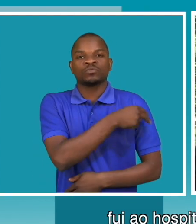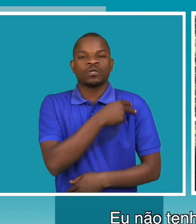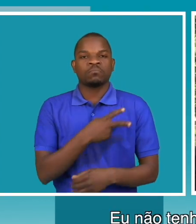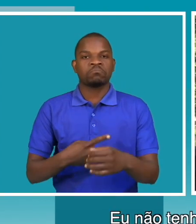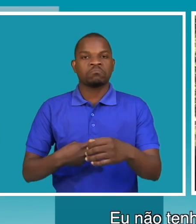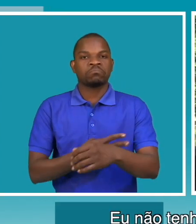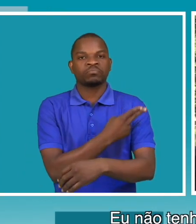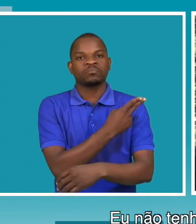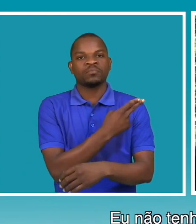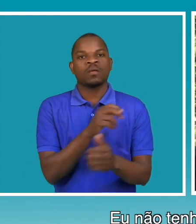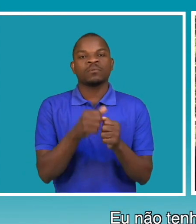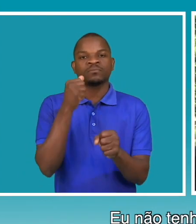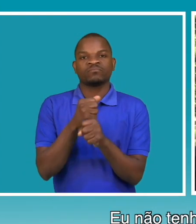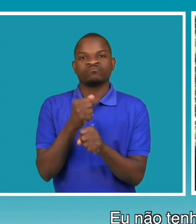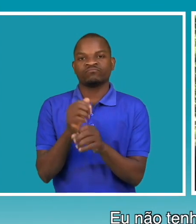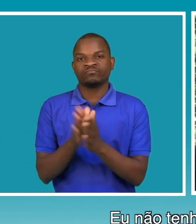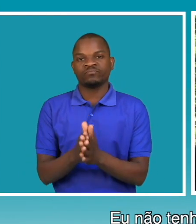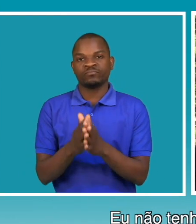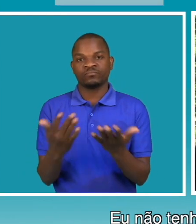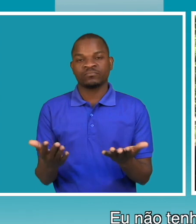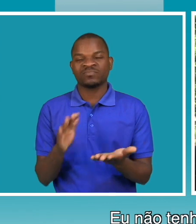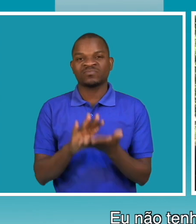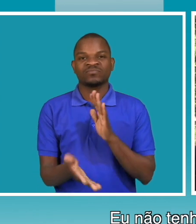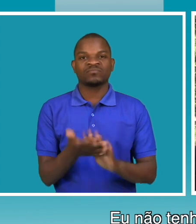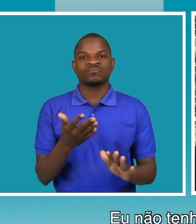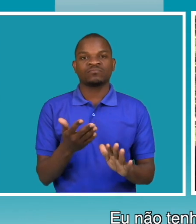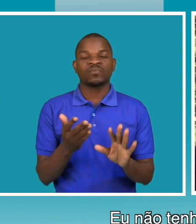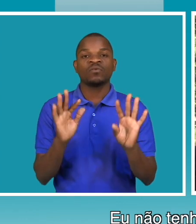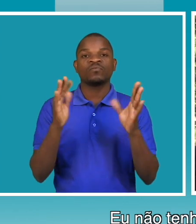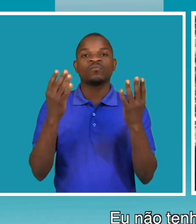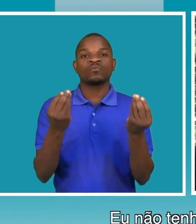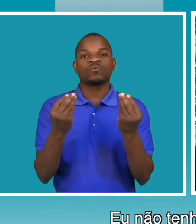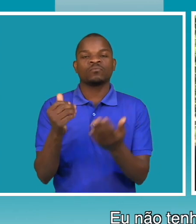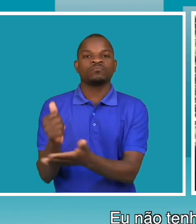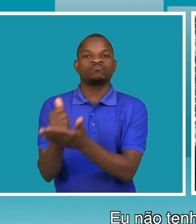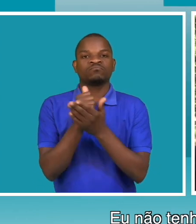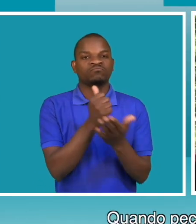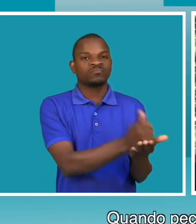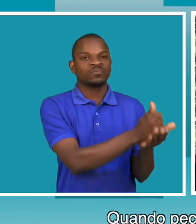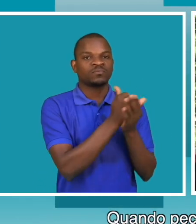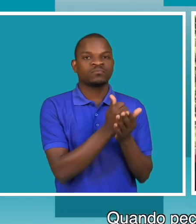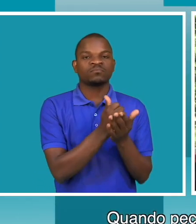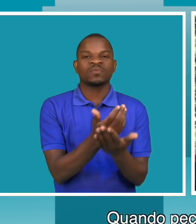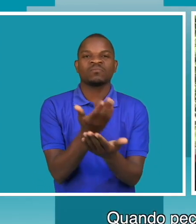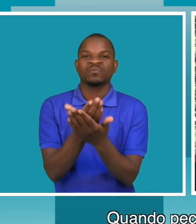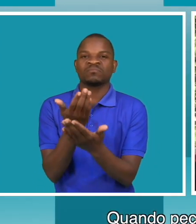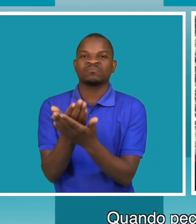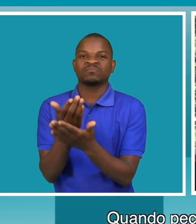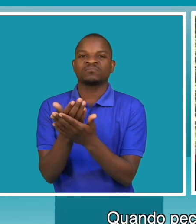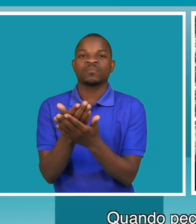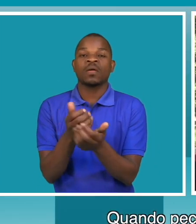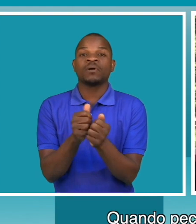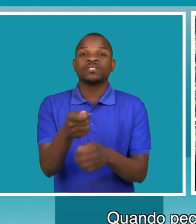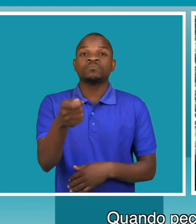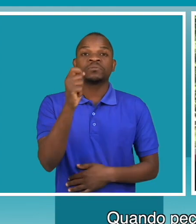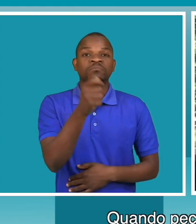o braço. Eu não tenho trabalho, não tenho nada. Eu vivo de favor. Ando, pedi pescado, só